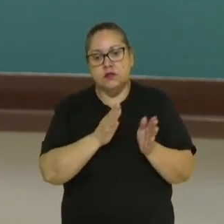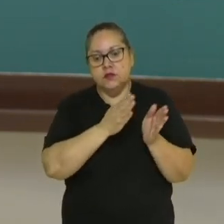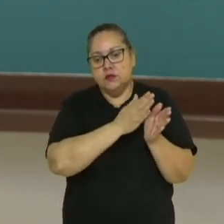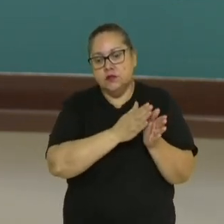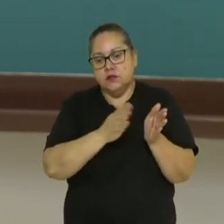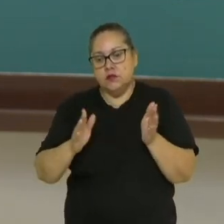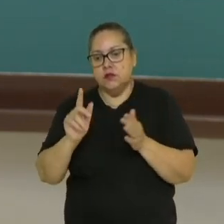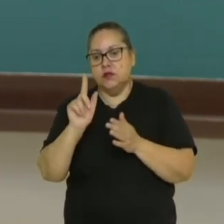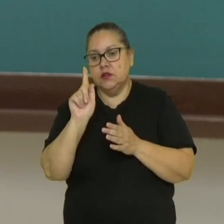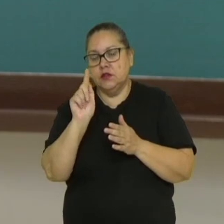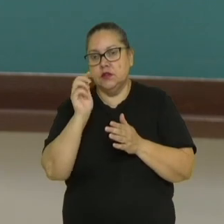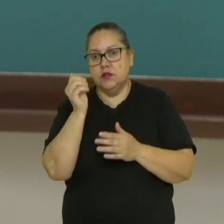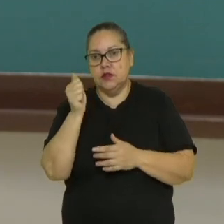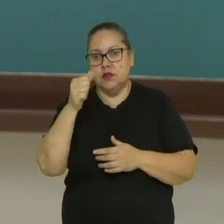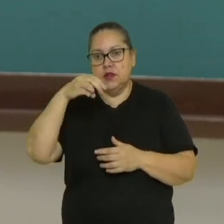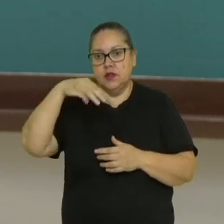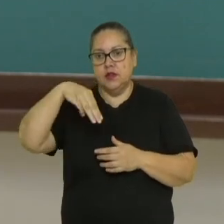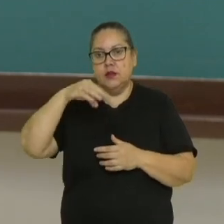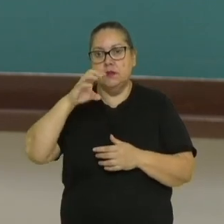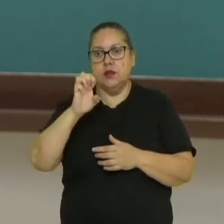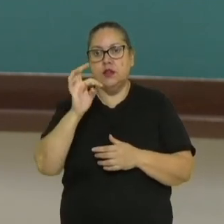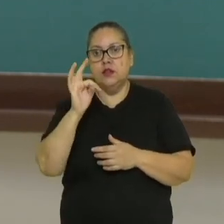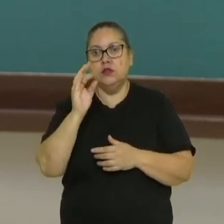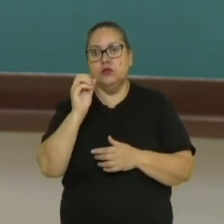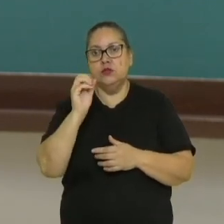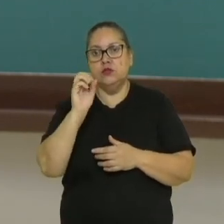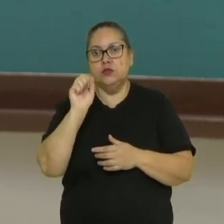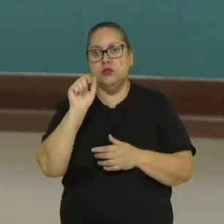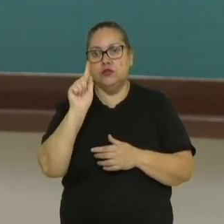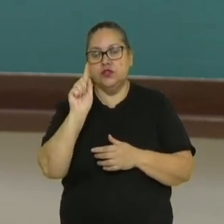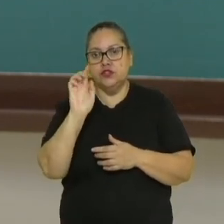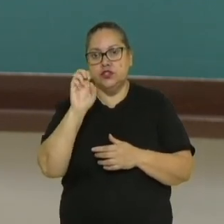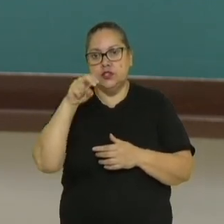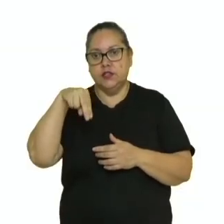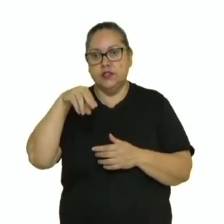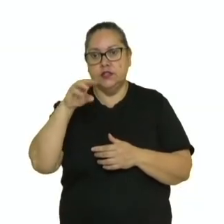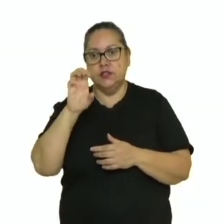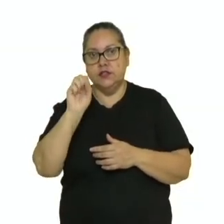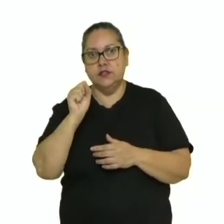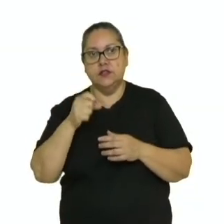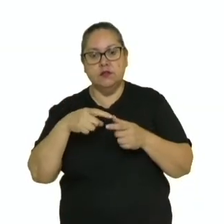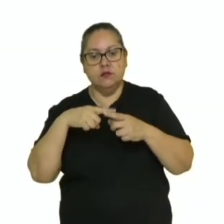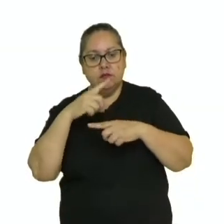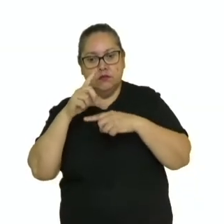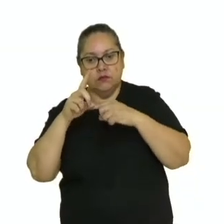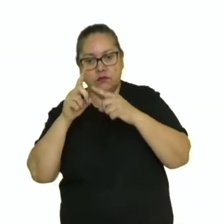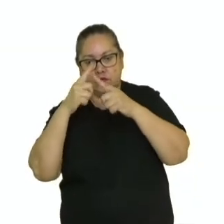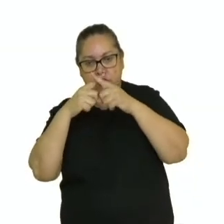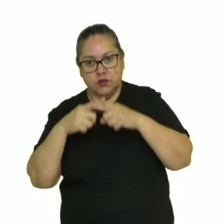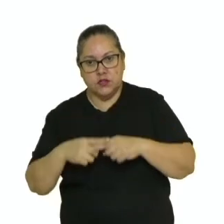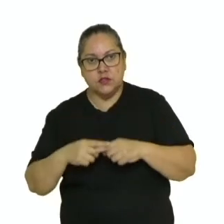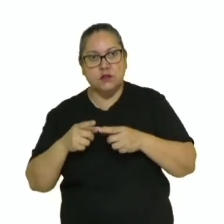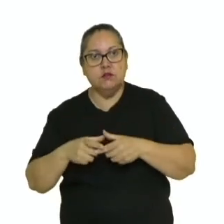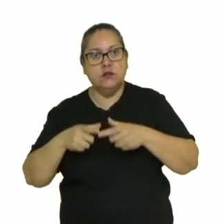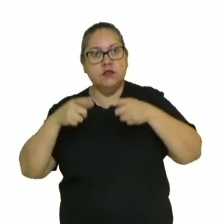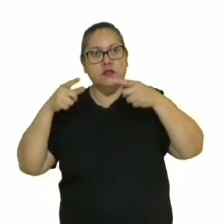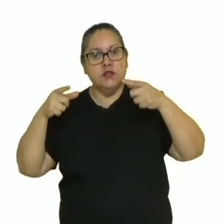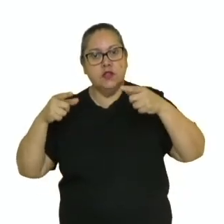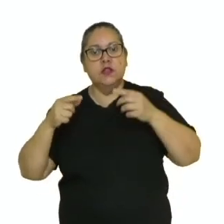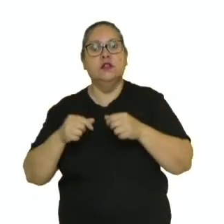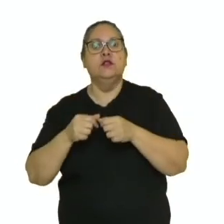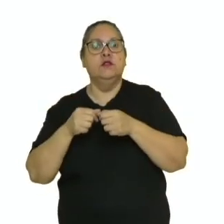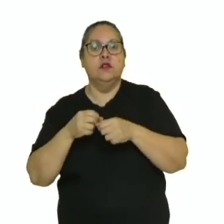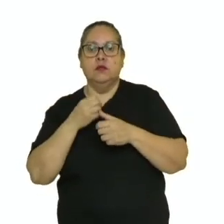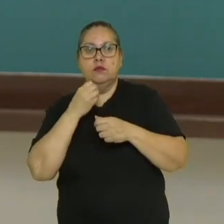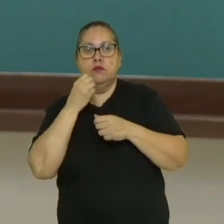né? Completar o processo vai ter multiplicação, crescimento e maturação desses gametas para